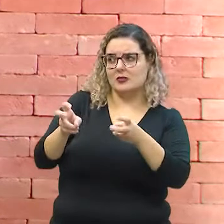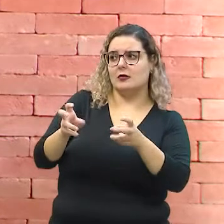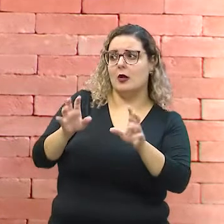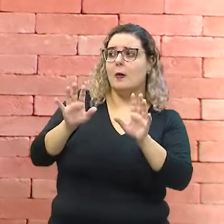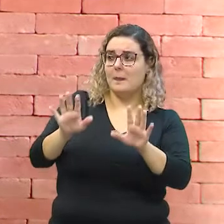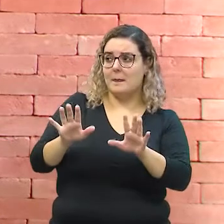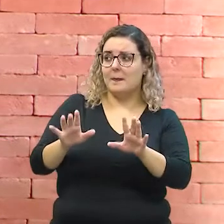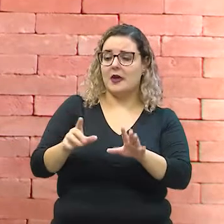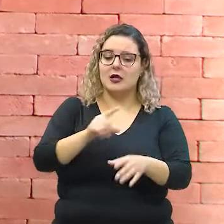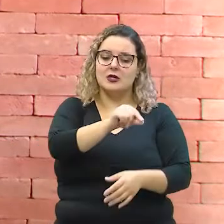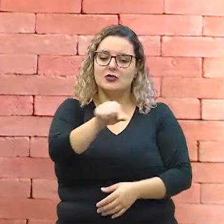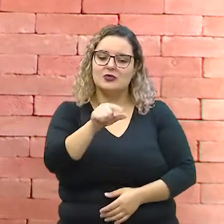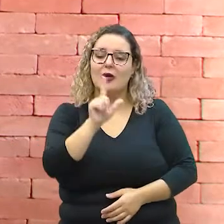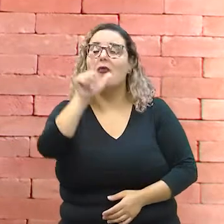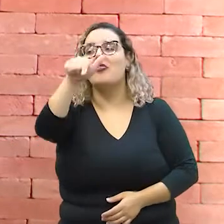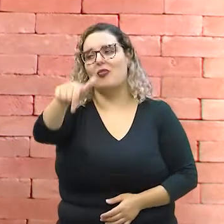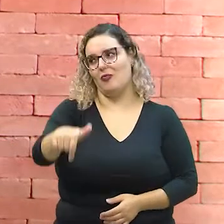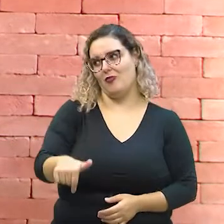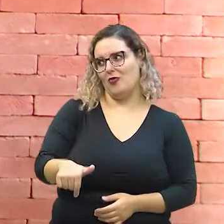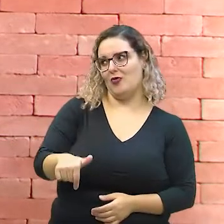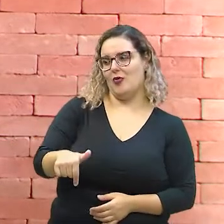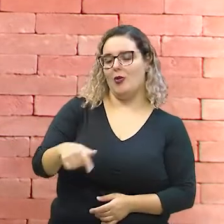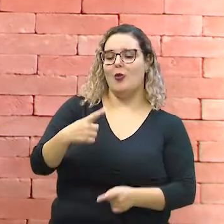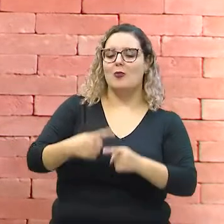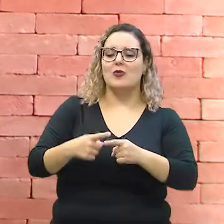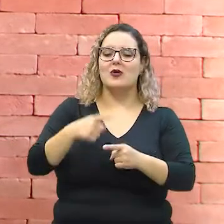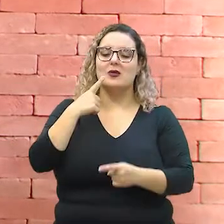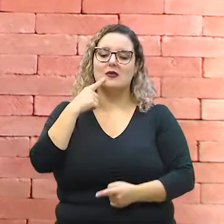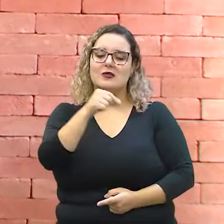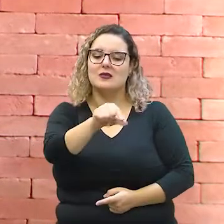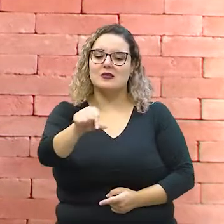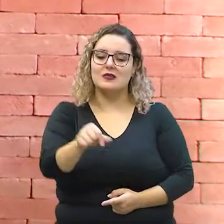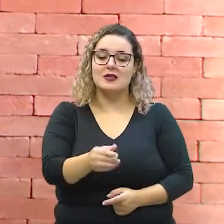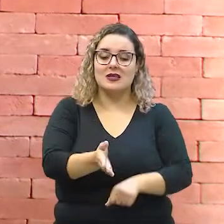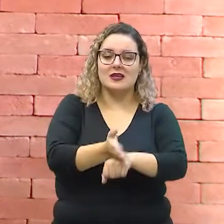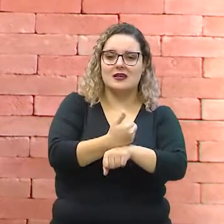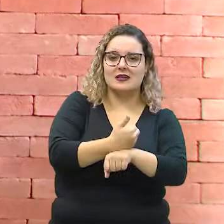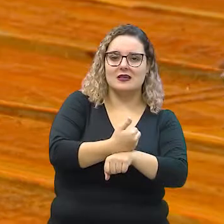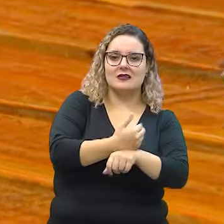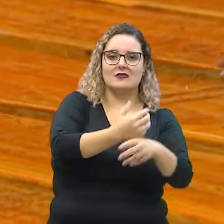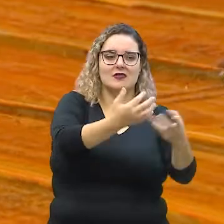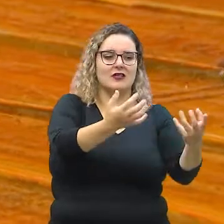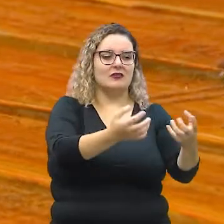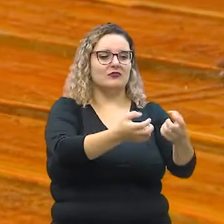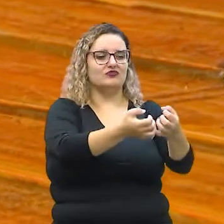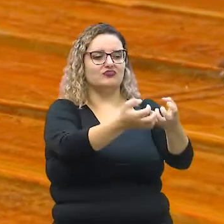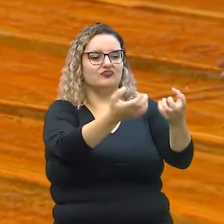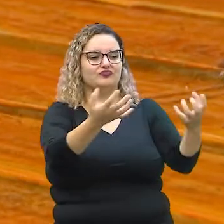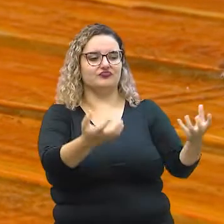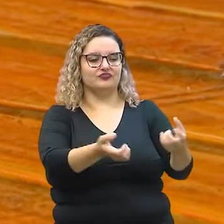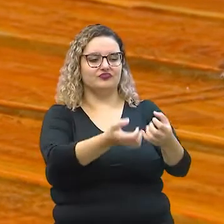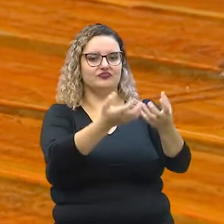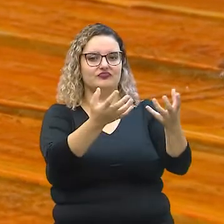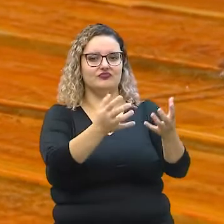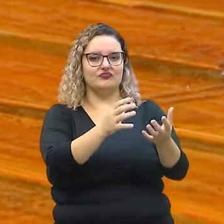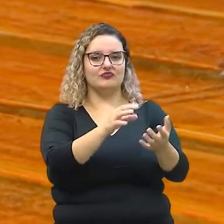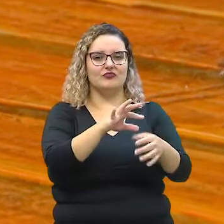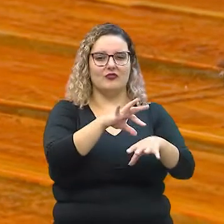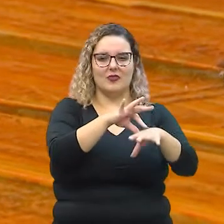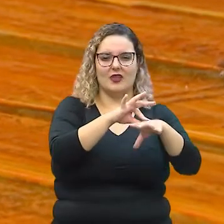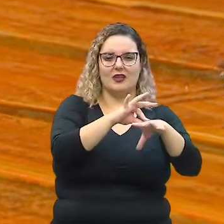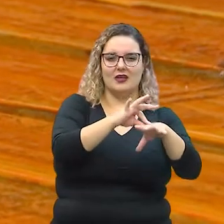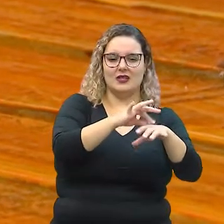prefiro salgar depois. Por quê? Porque se você salga antes e coloca ela na brasa, ela começa a sorar, ela começa a fazer, que é um